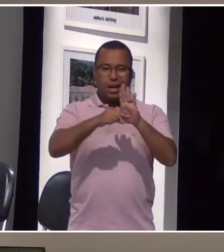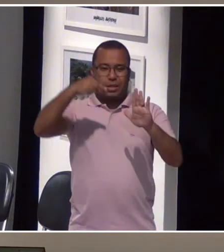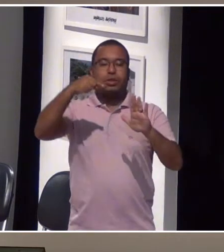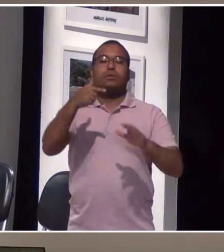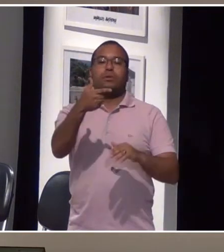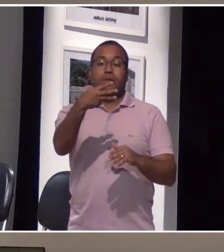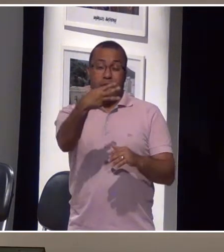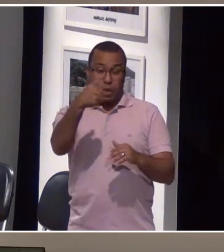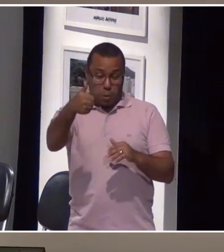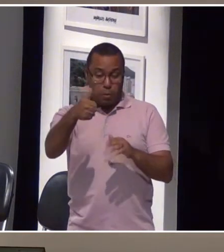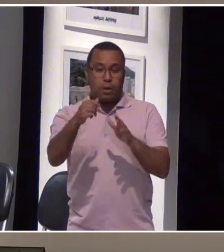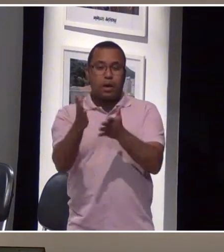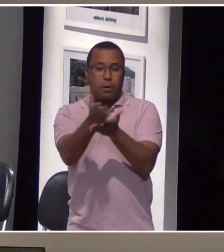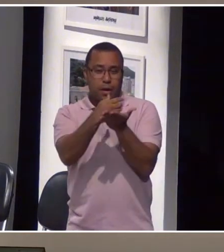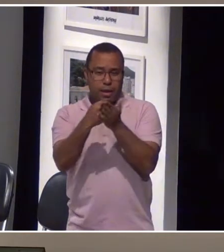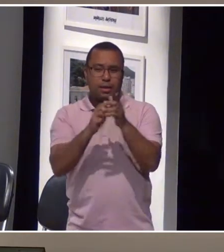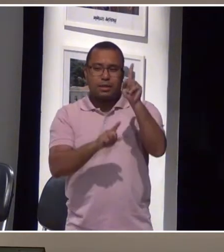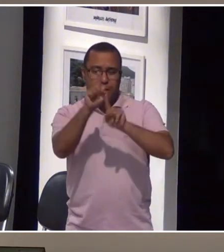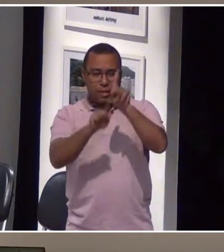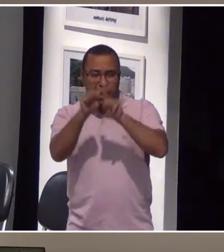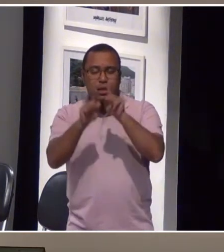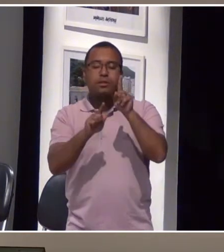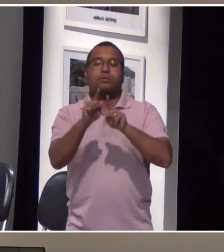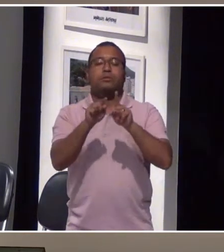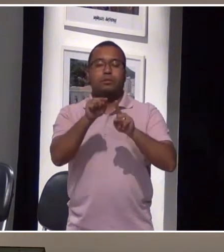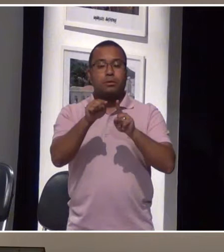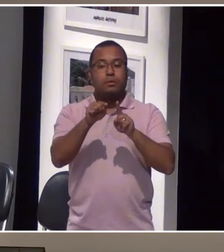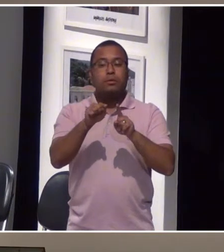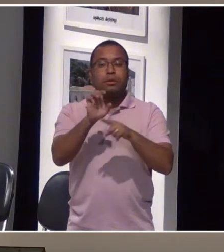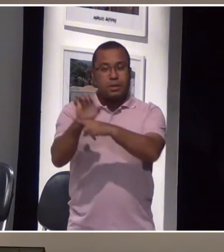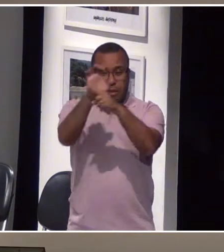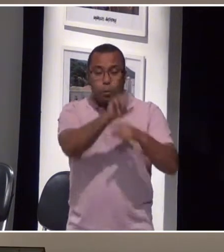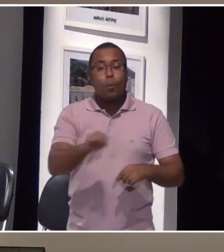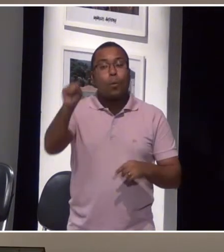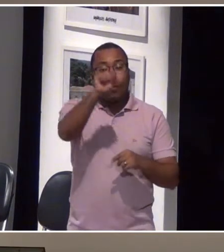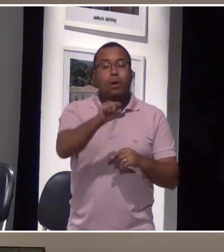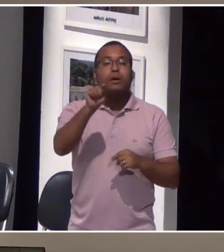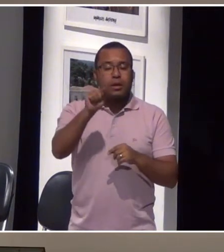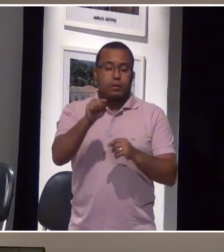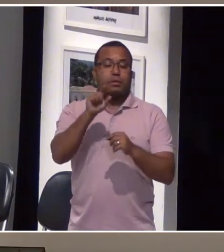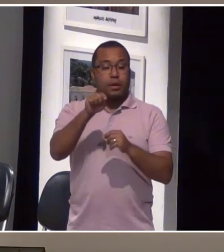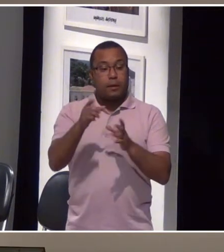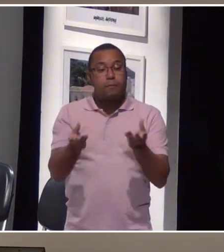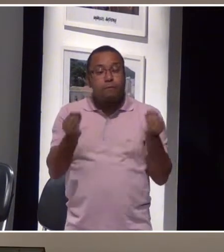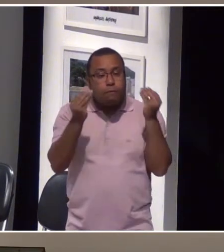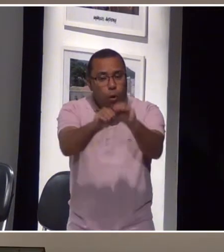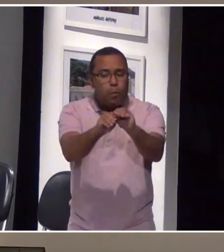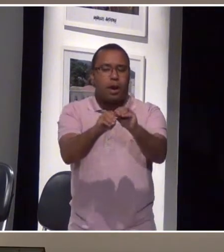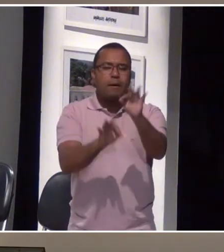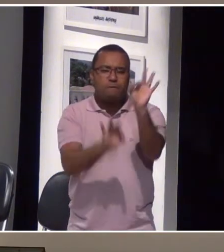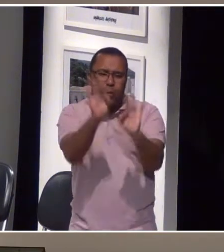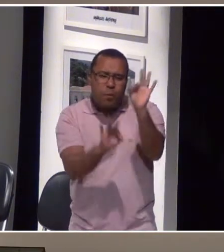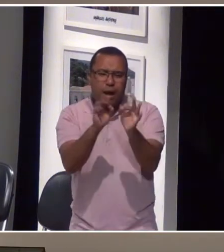31, que a coleta de dados estatísticos e pesquisas pelo Estado deve ser o ponto de partida para formular e implementar